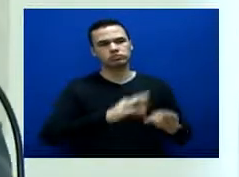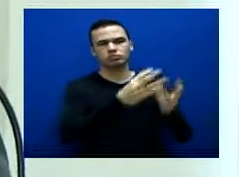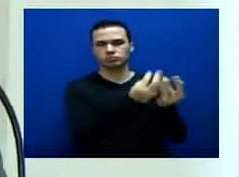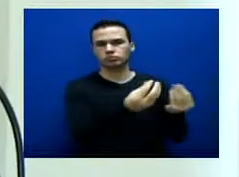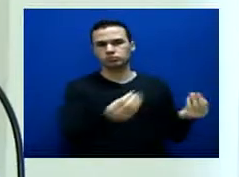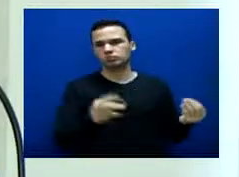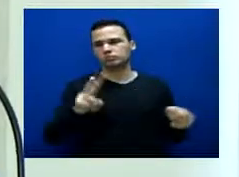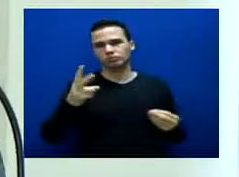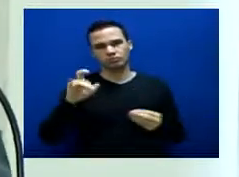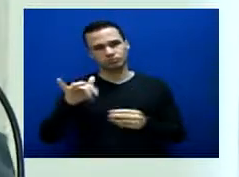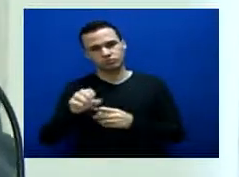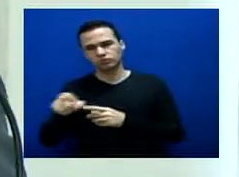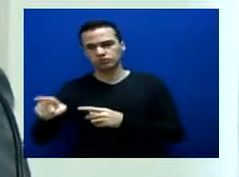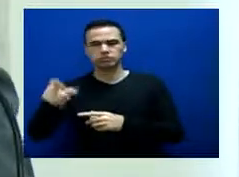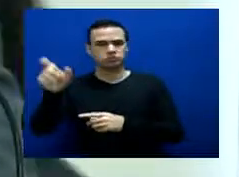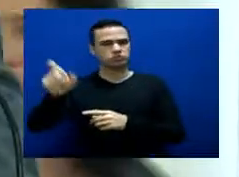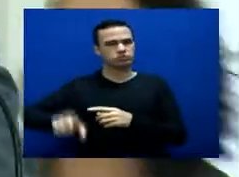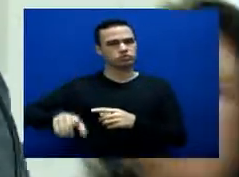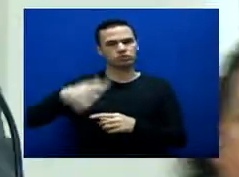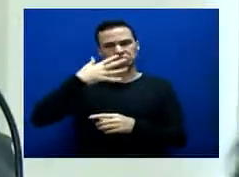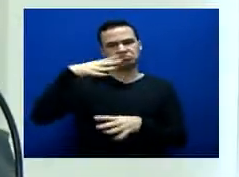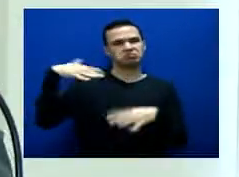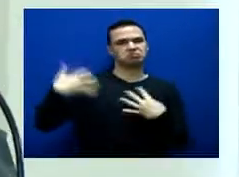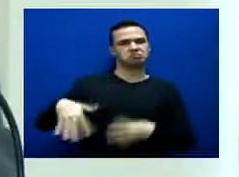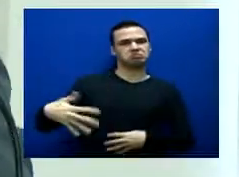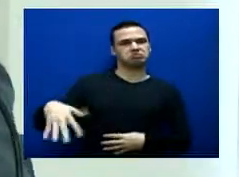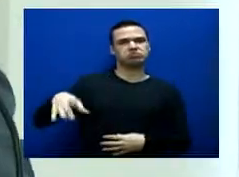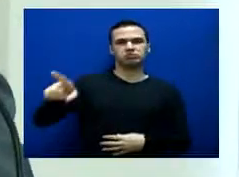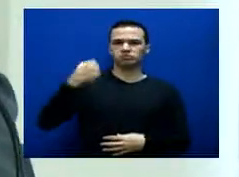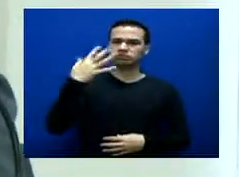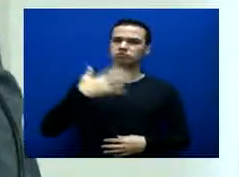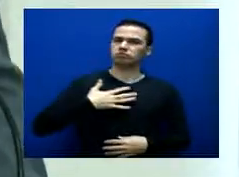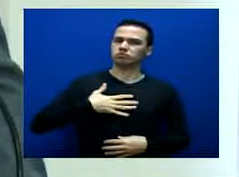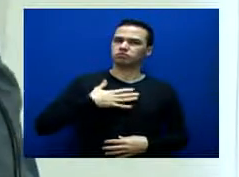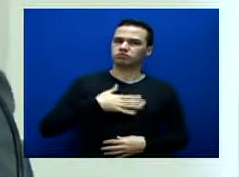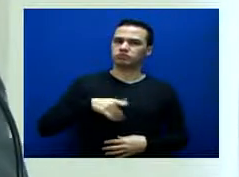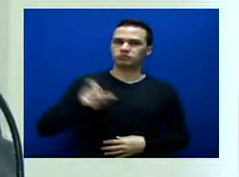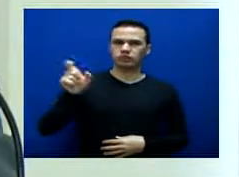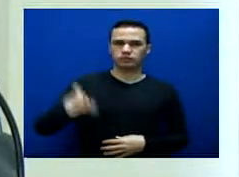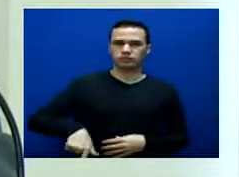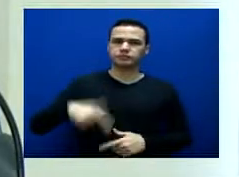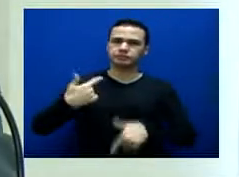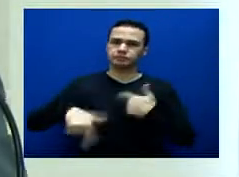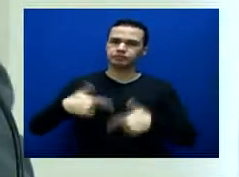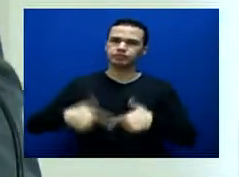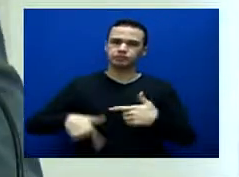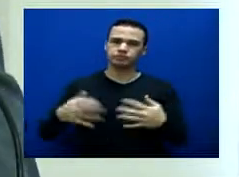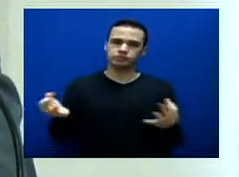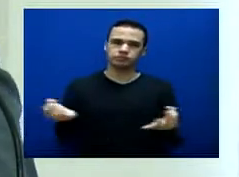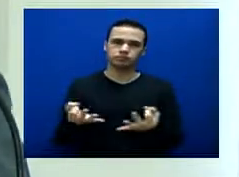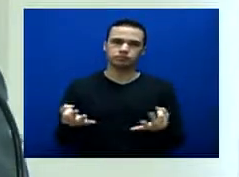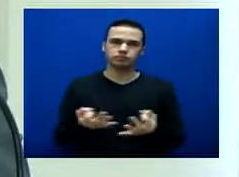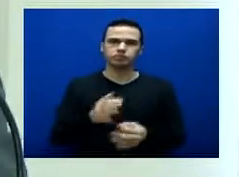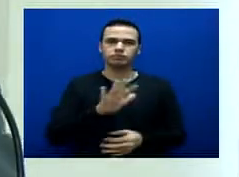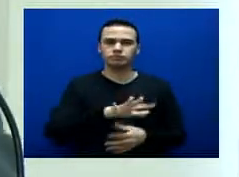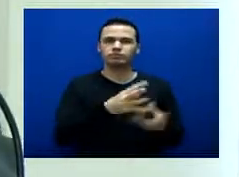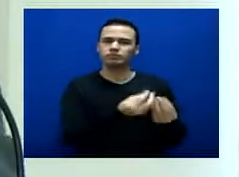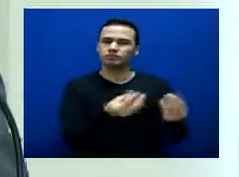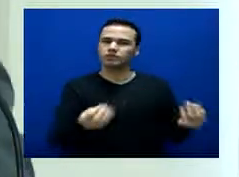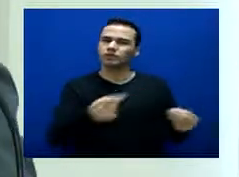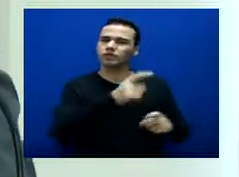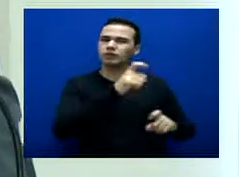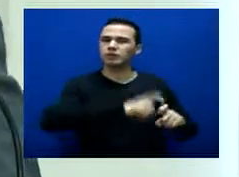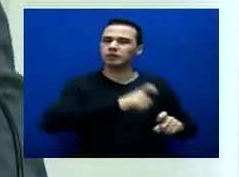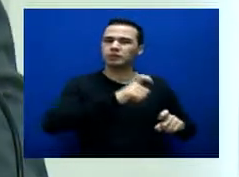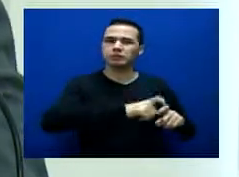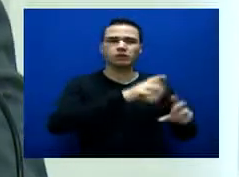mim, o Dr. Hélio Brasileiro é um exemplo em pessoa, um exemplo de ser humano, um exemplo de médico, um exemplo de profissional. Tem muitos médicos, a maioria são